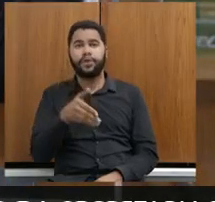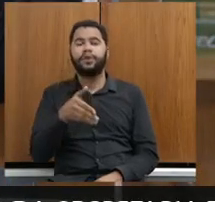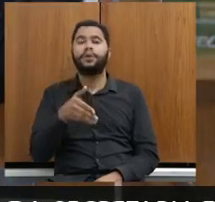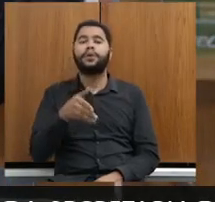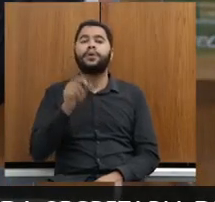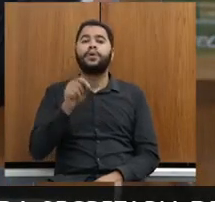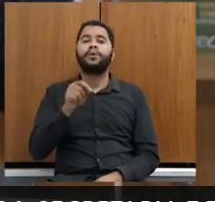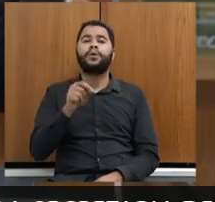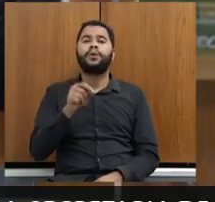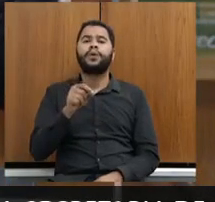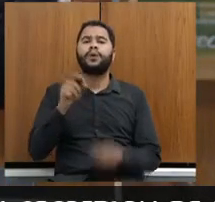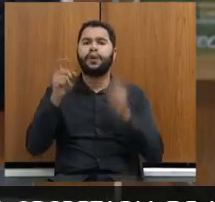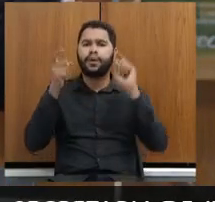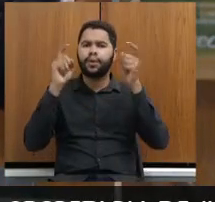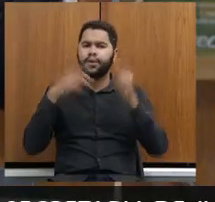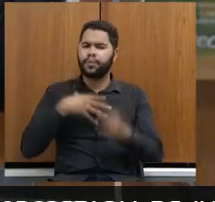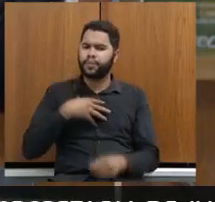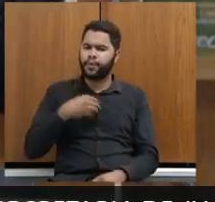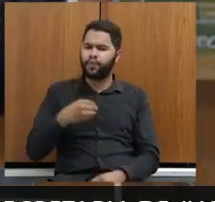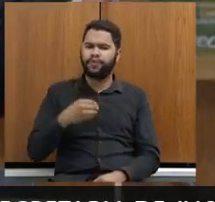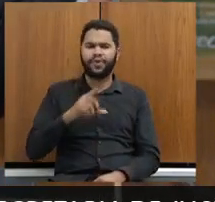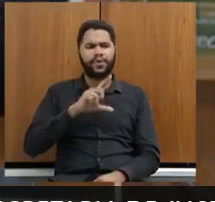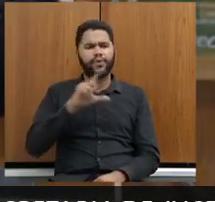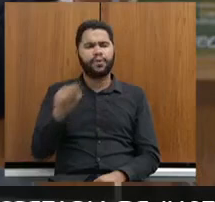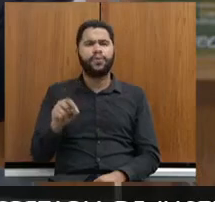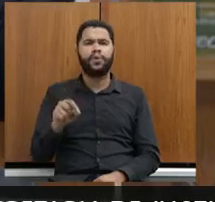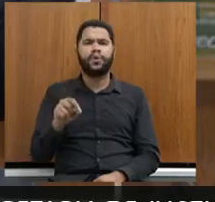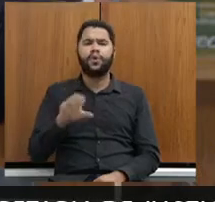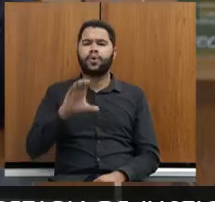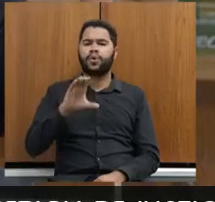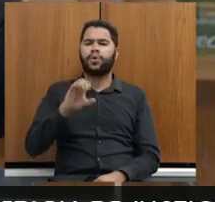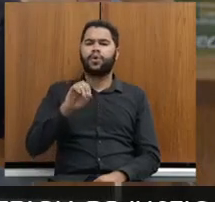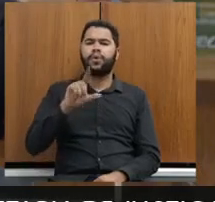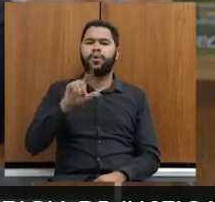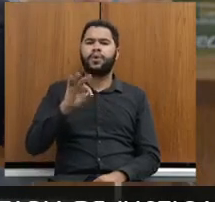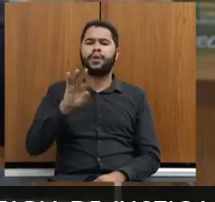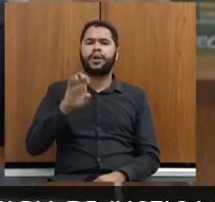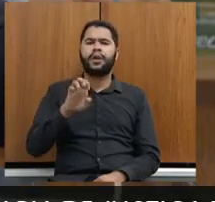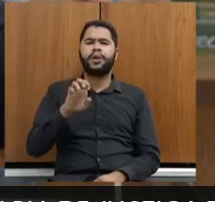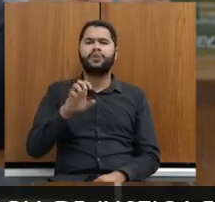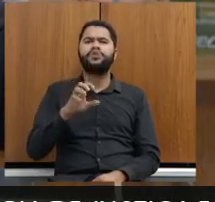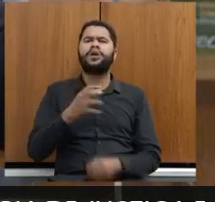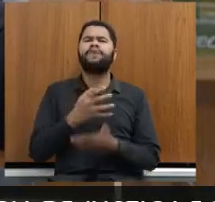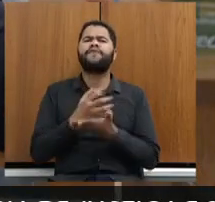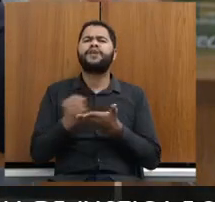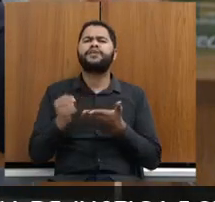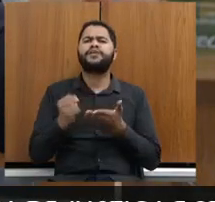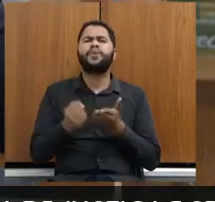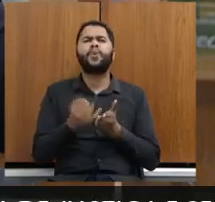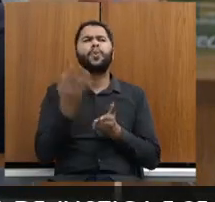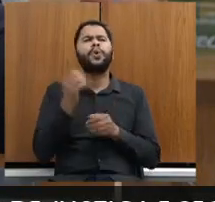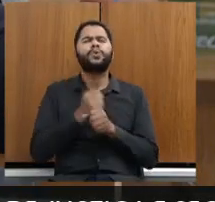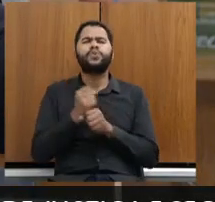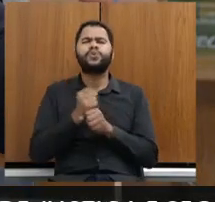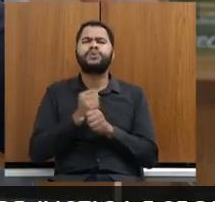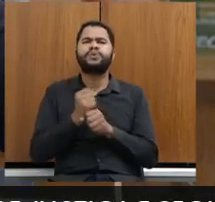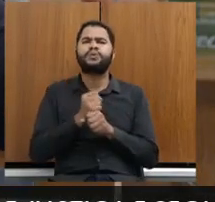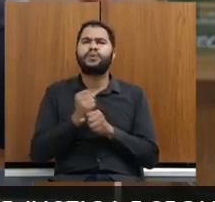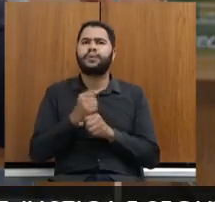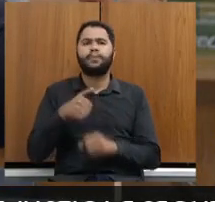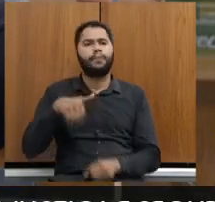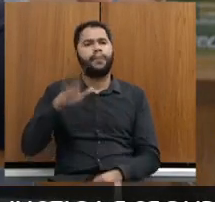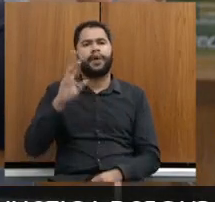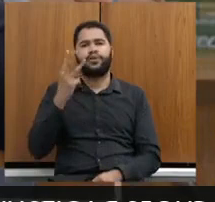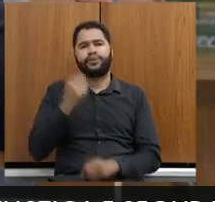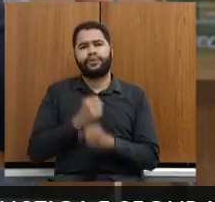Rodrigues presidindo e fala meu filho são de casa e falou que o colete dele tava vencida quantos anos Rodrigo os números da com Rodrigo já tinha